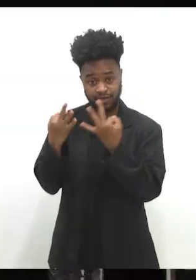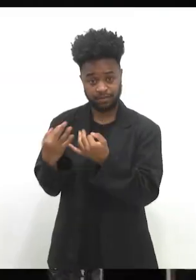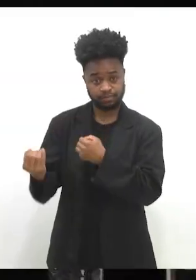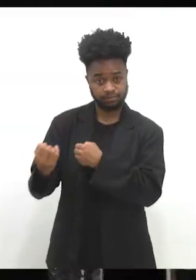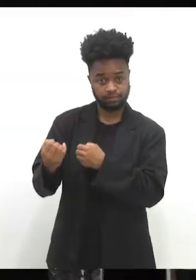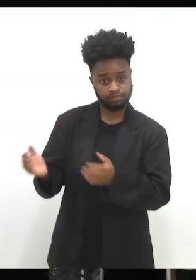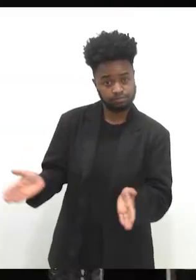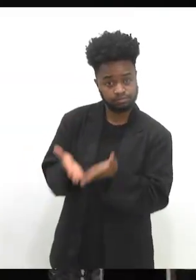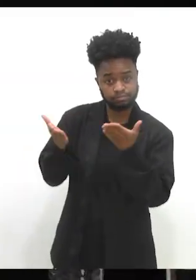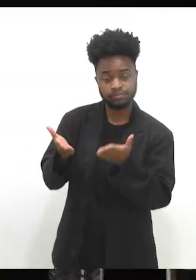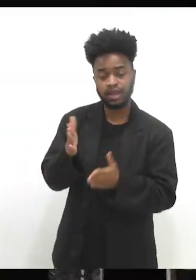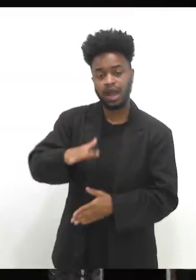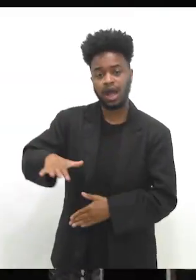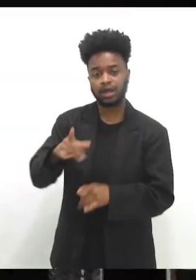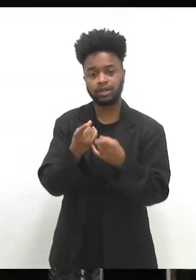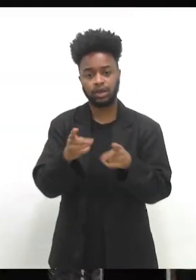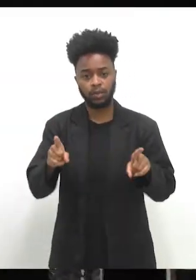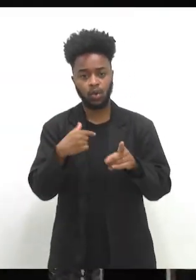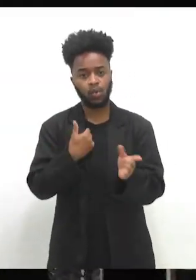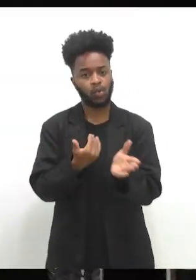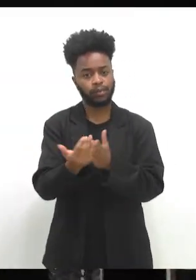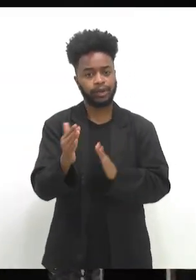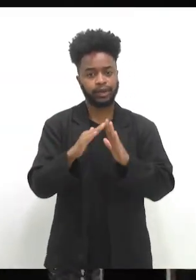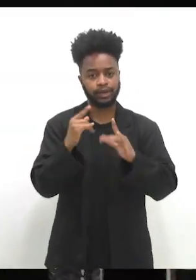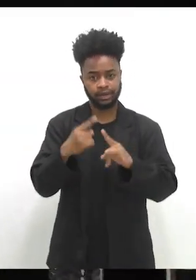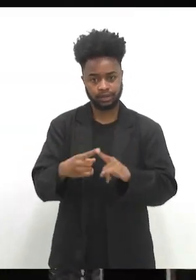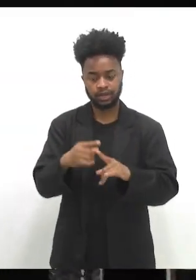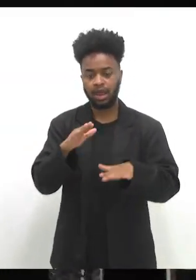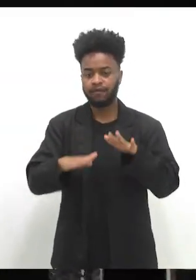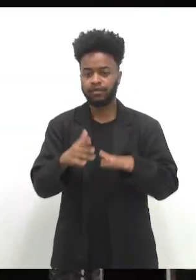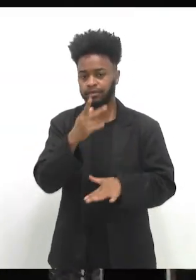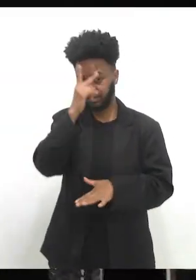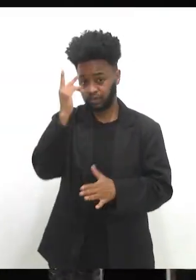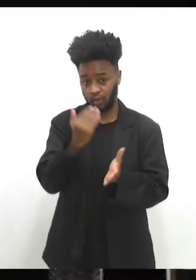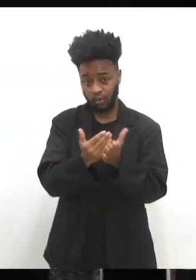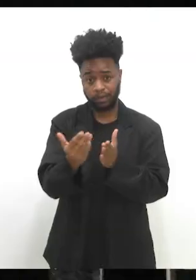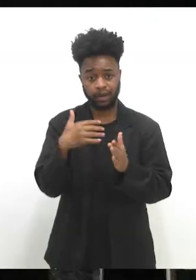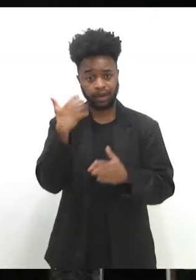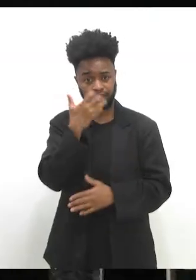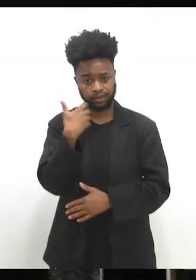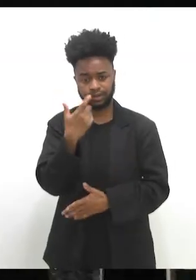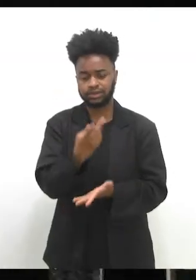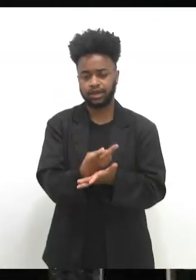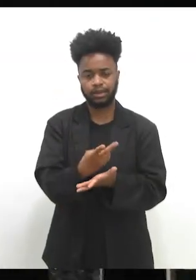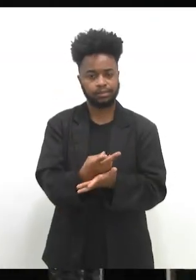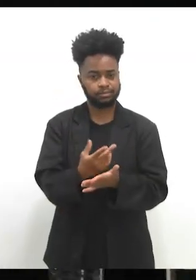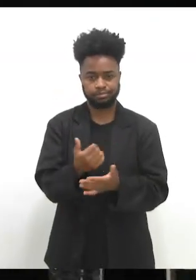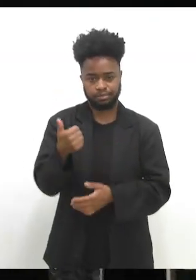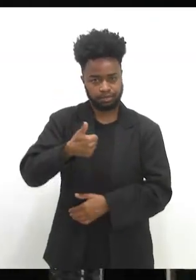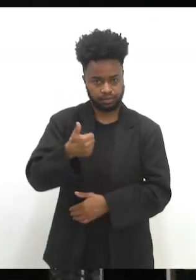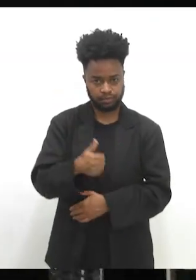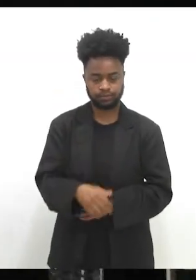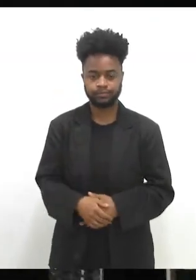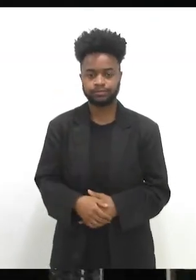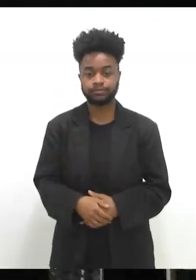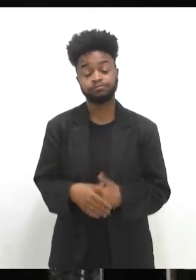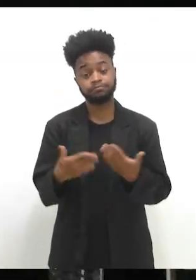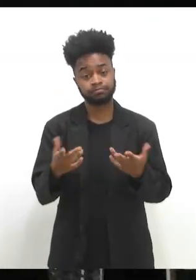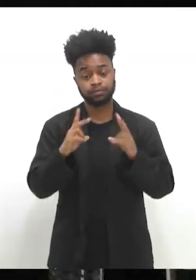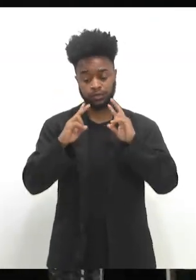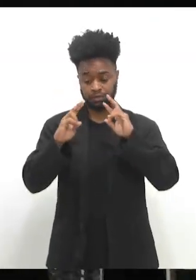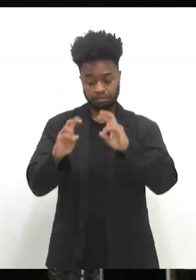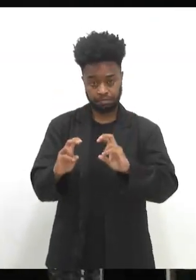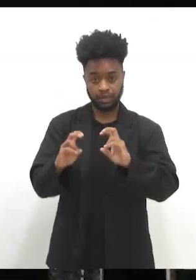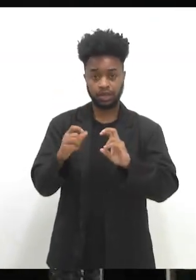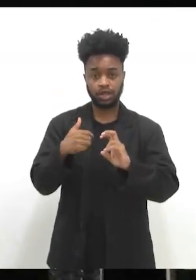incentivaram na área da música, né? Comecei na igreja, como muita gente começa já com coro, cantando. O canto sempre é uma porta de entrada. Uhum. E aí, quando eu